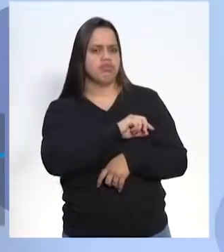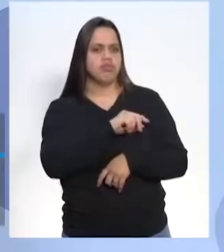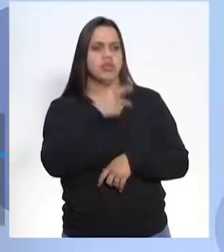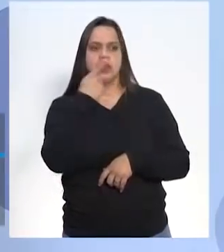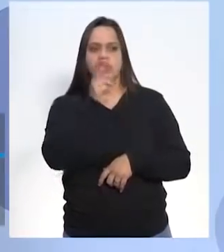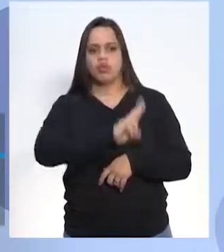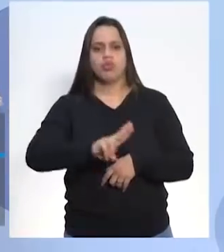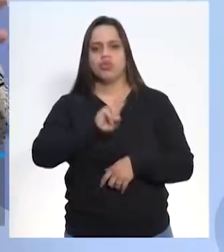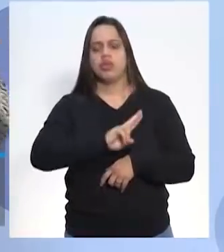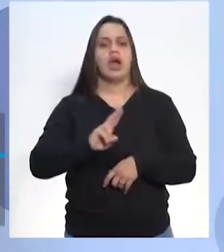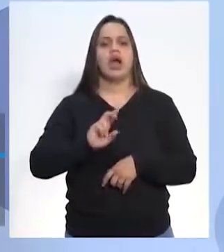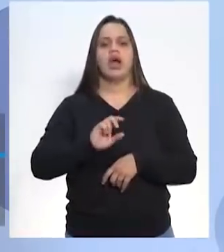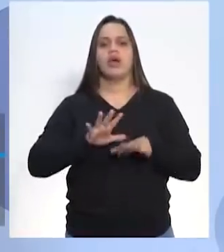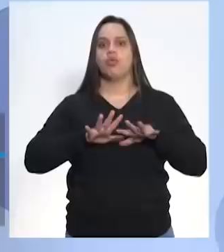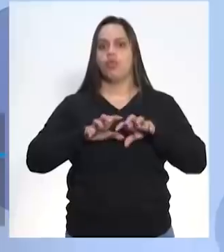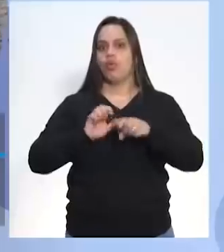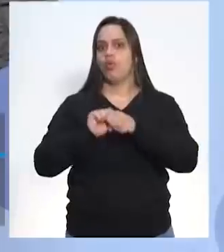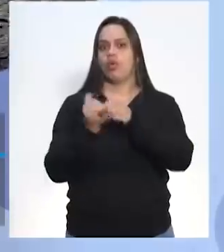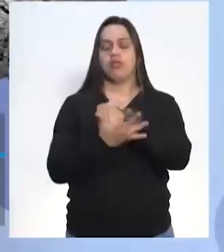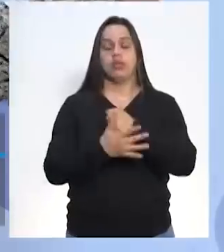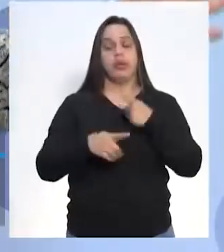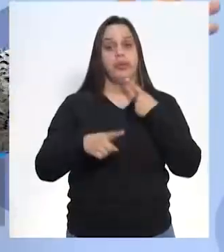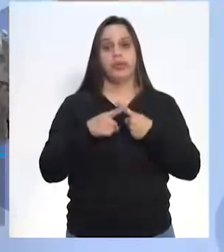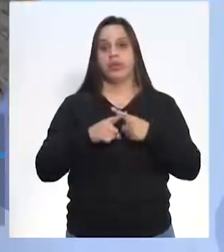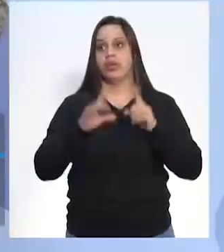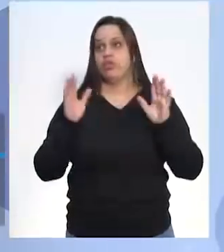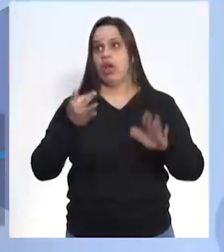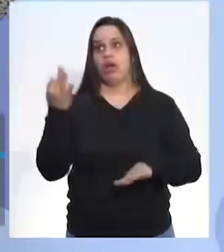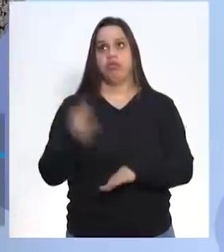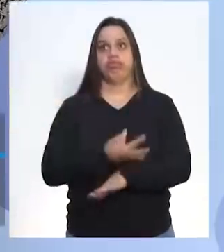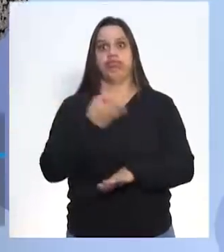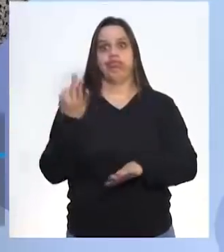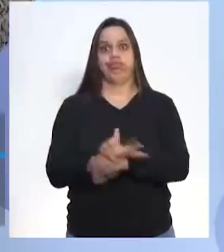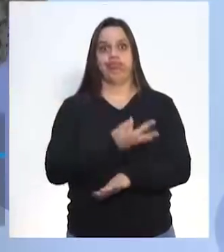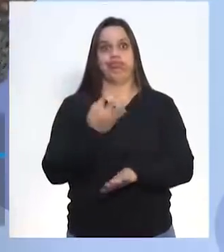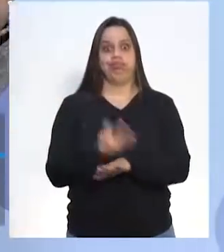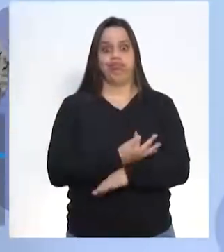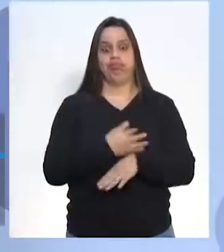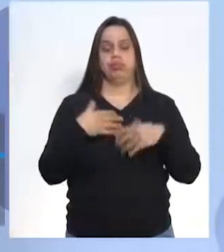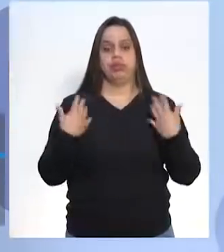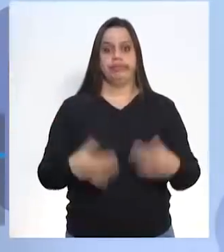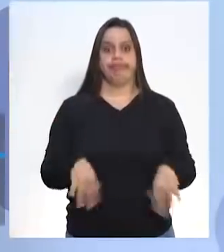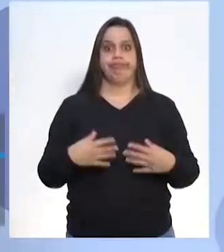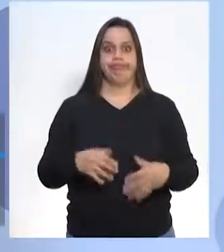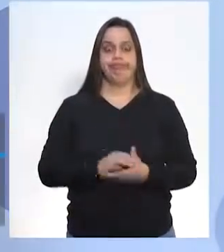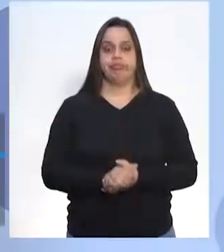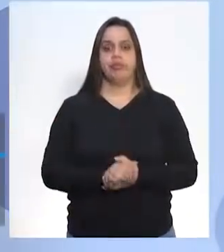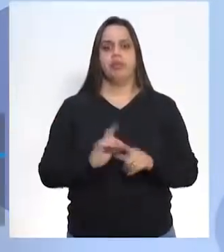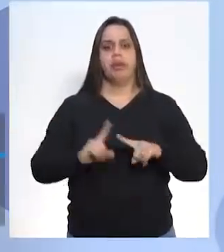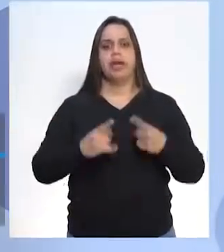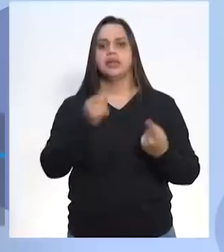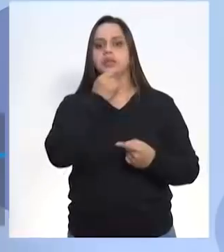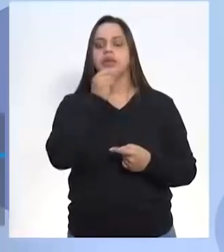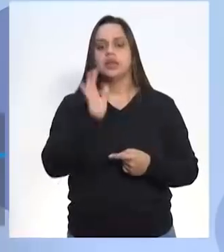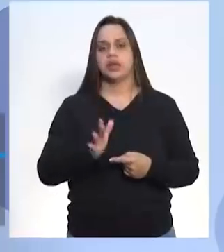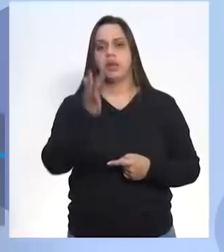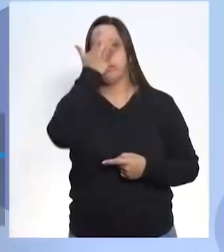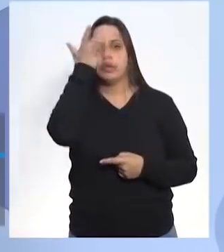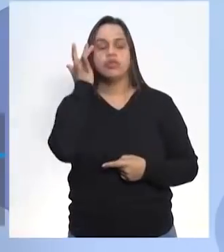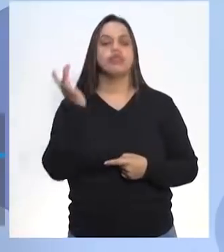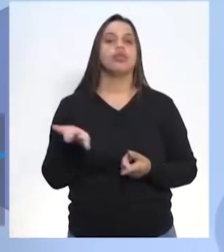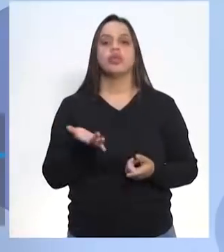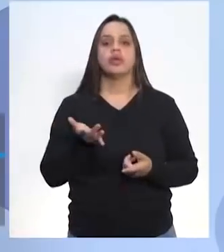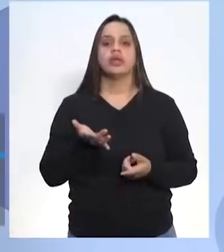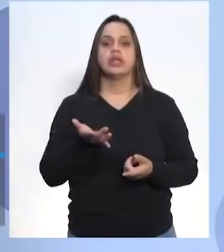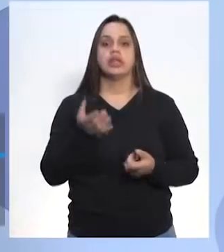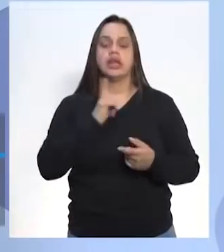vou usar mais coronavírus, não, porque isso daí já está esgotado até as tampas, né? Mas, por exemplo, um produtor de laranja, ele